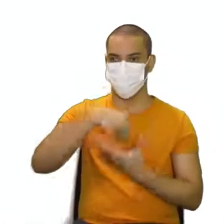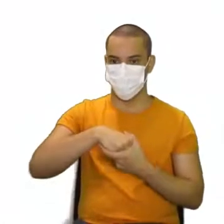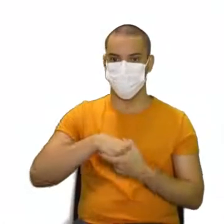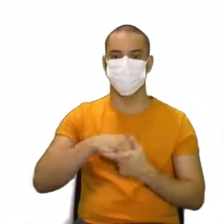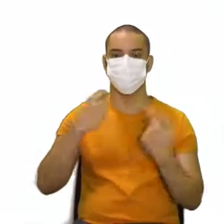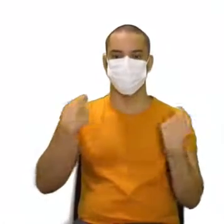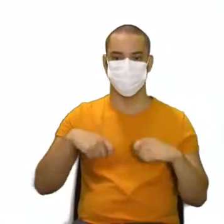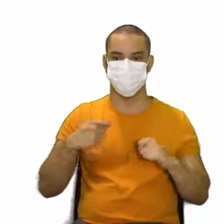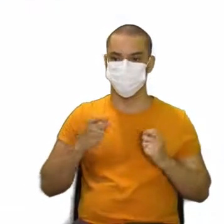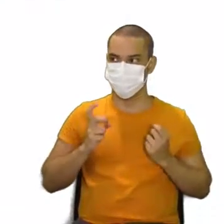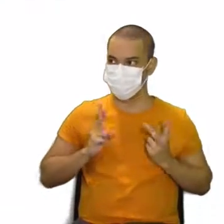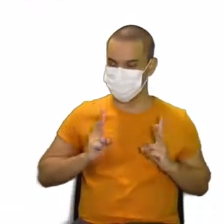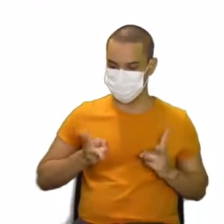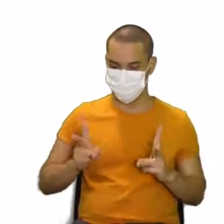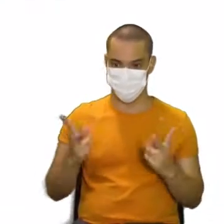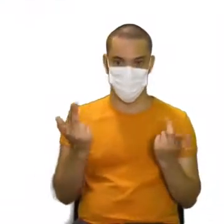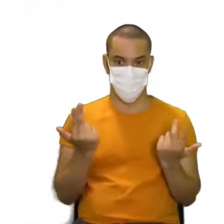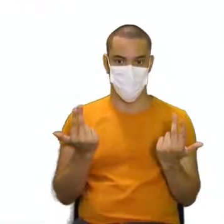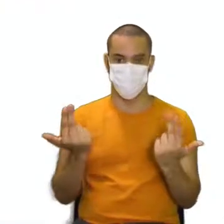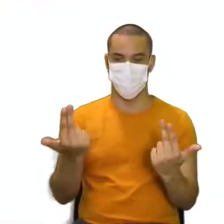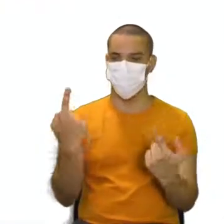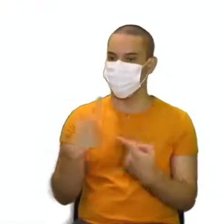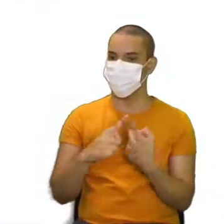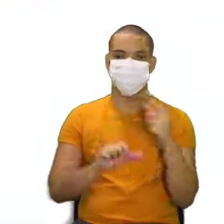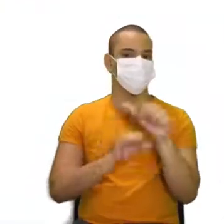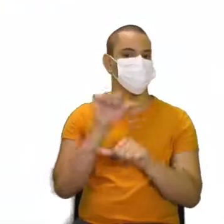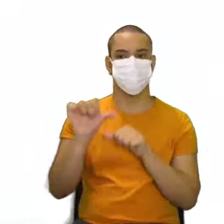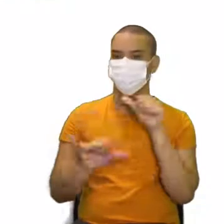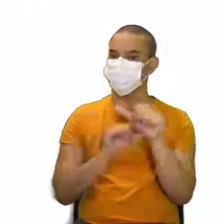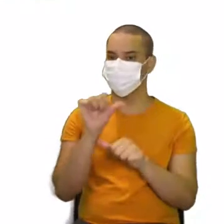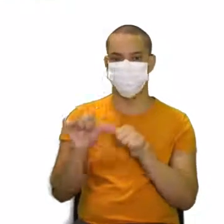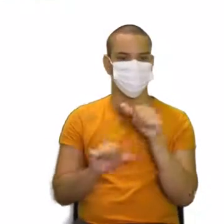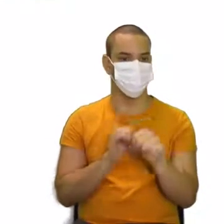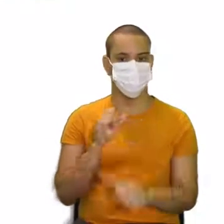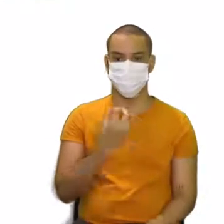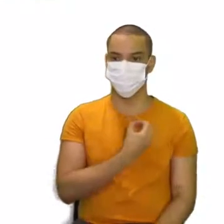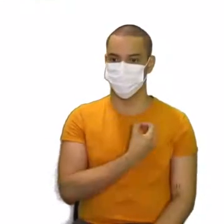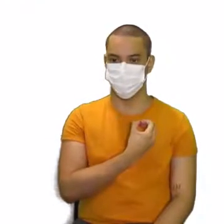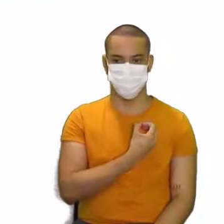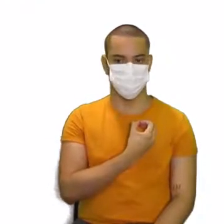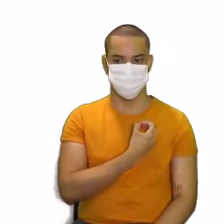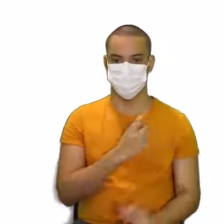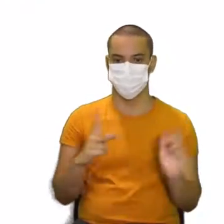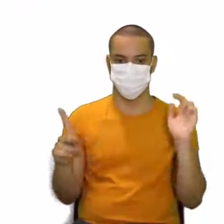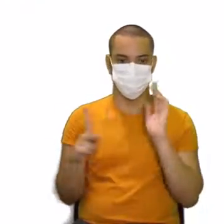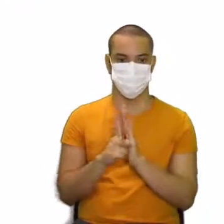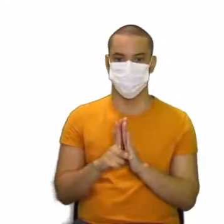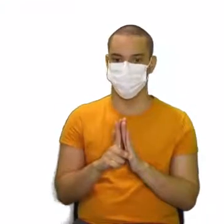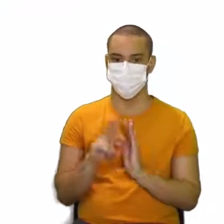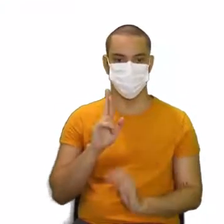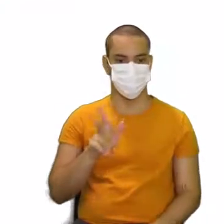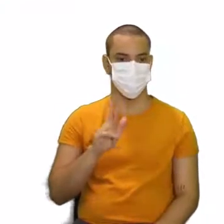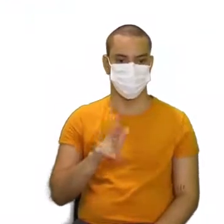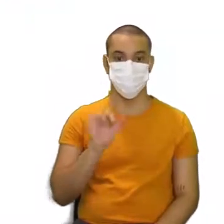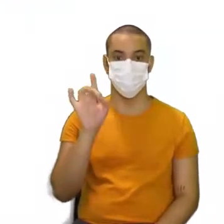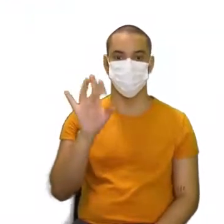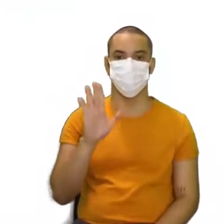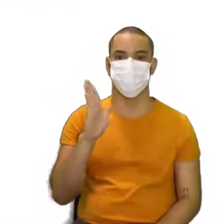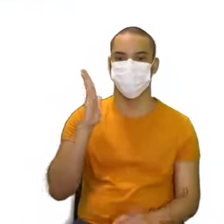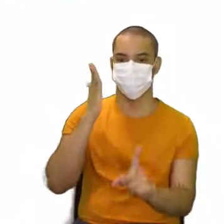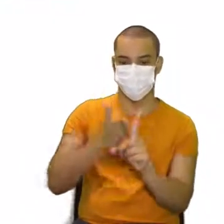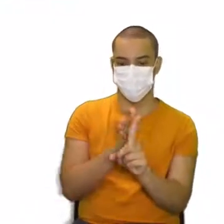permanece constante Por que não muda não muda o valor da velocidade muda direção